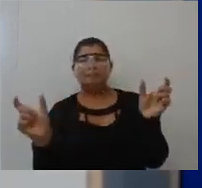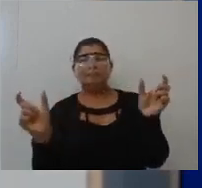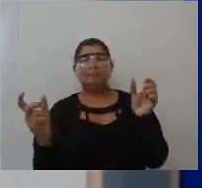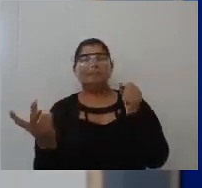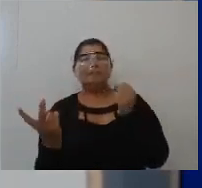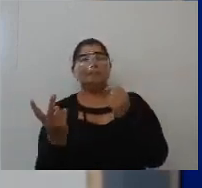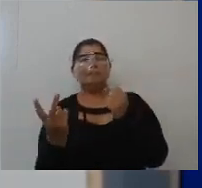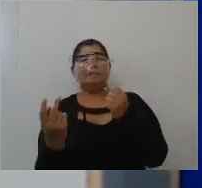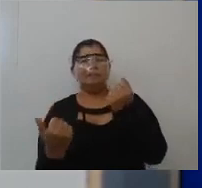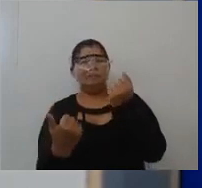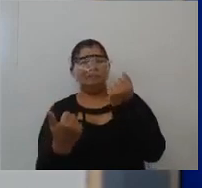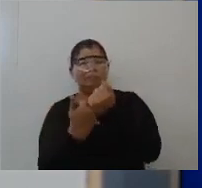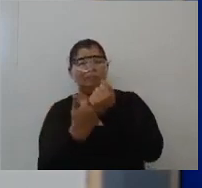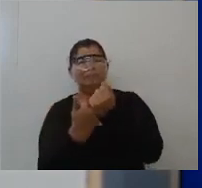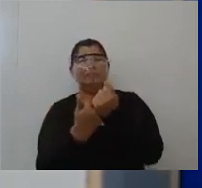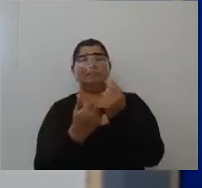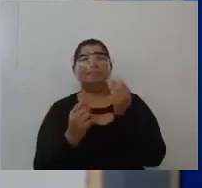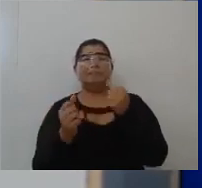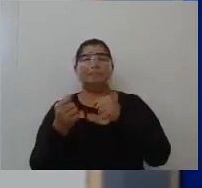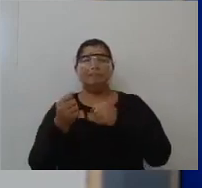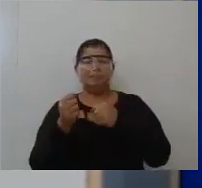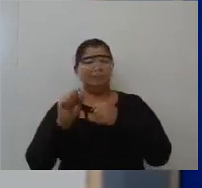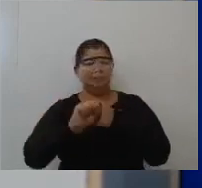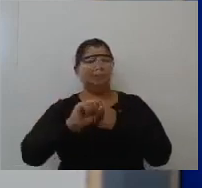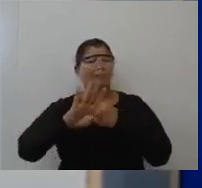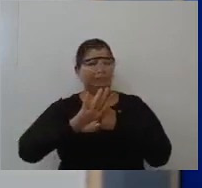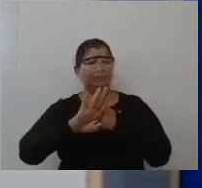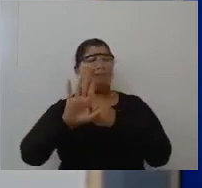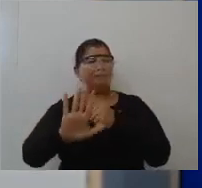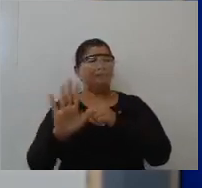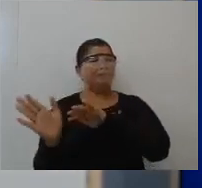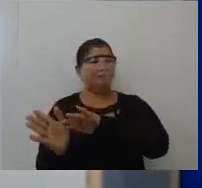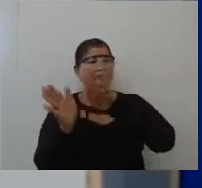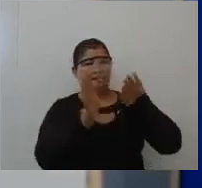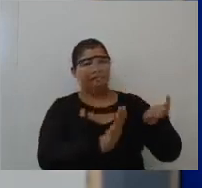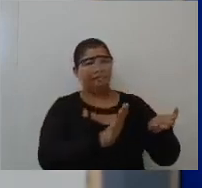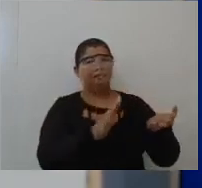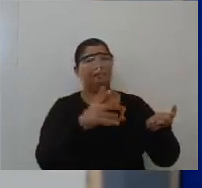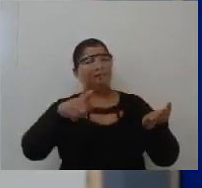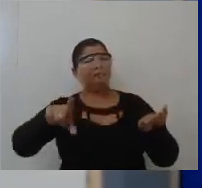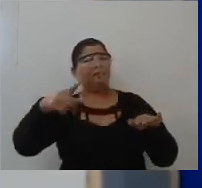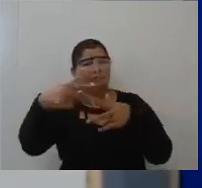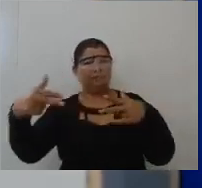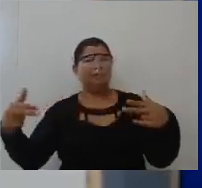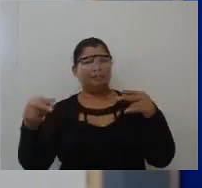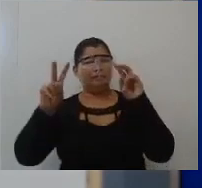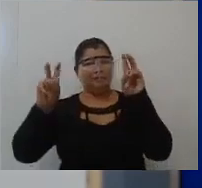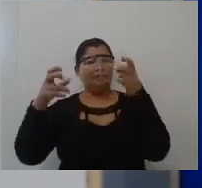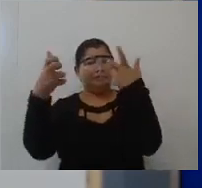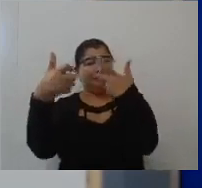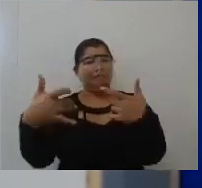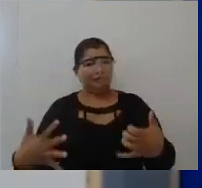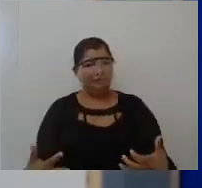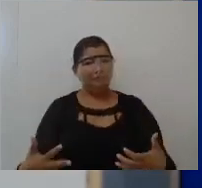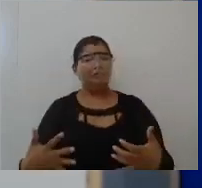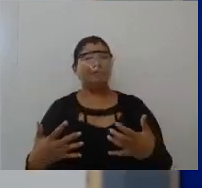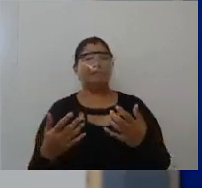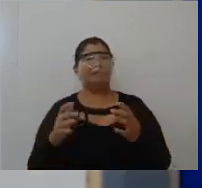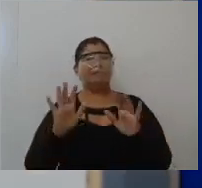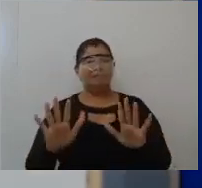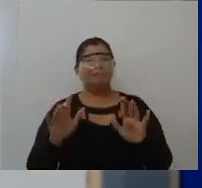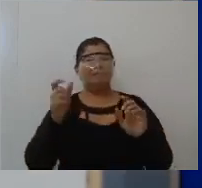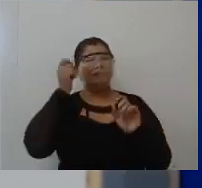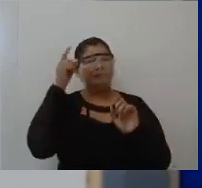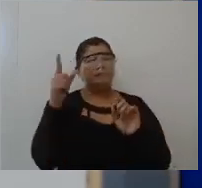subordinadas com valor substantivo, mas eu não quero falar sobre isso, né? Porque a gente não está falando das orações subordinadas adverbiais, mas não é essa a